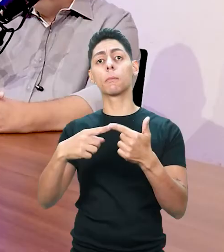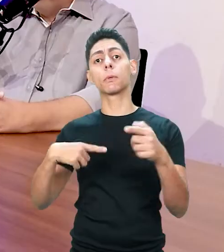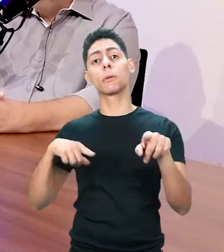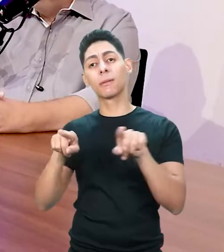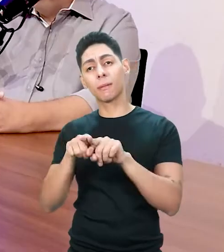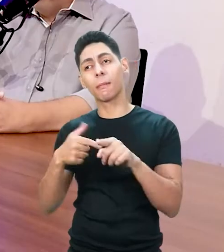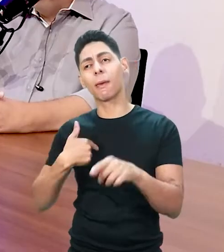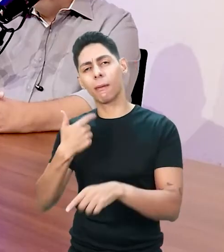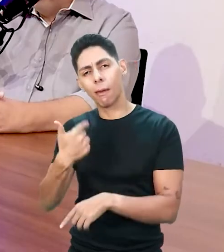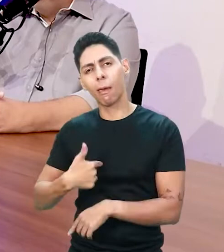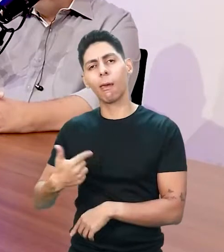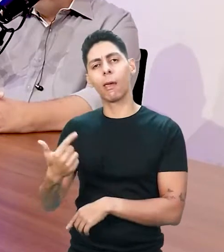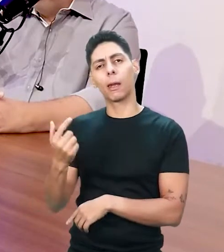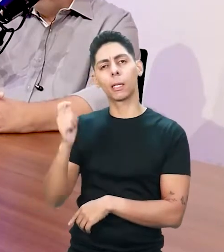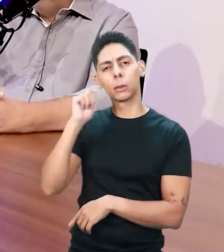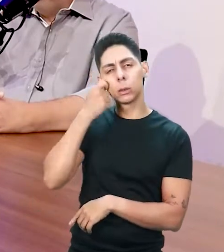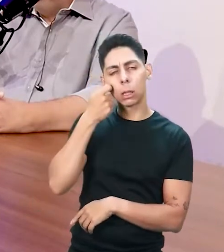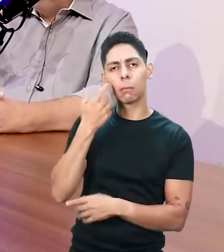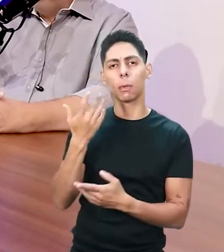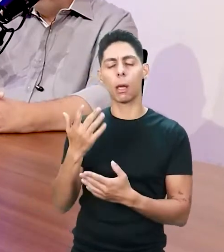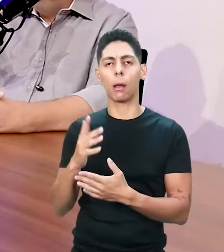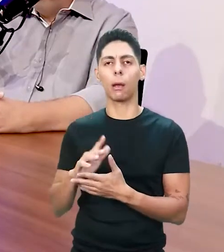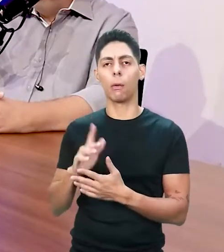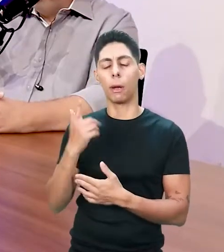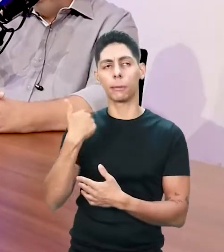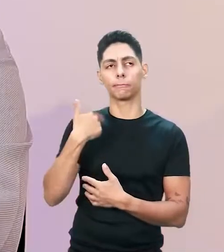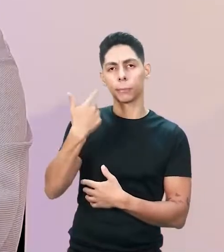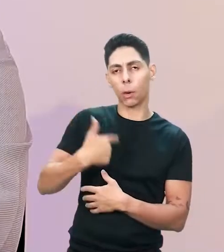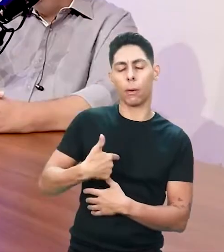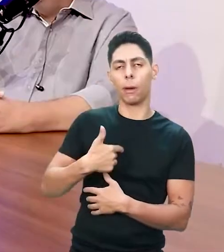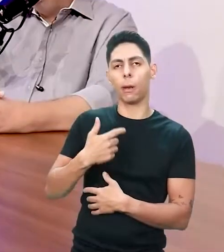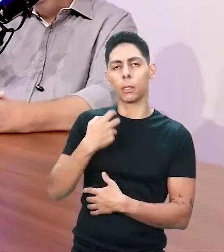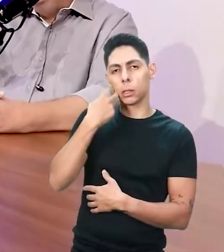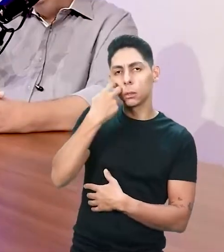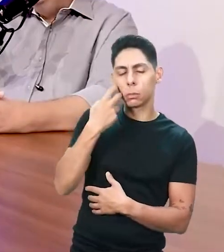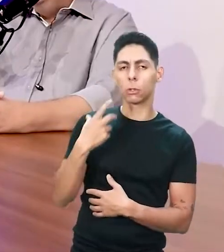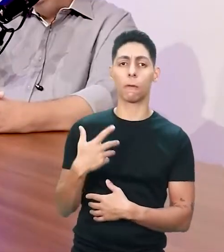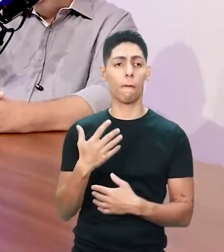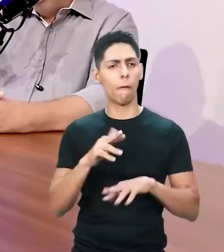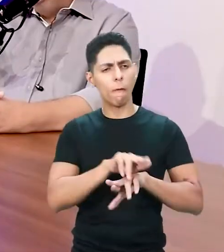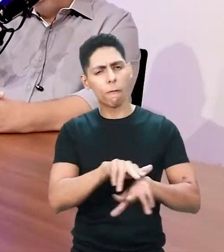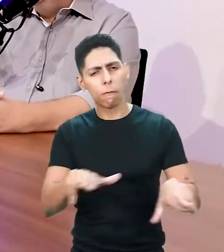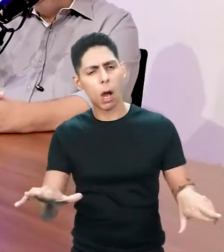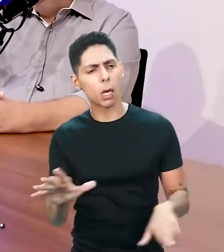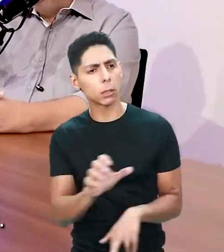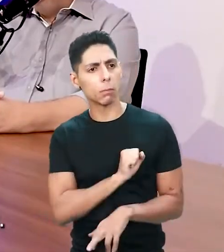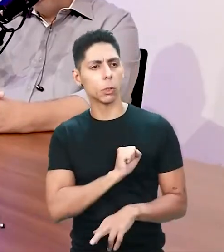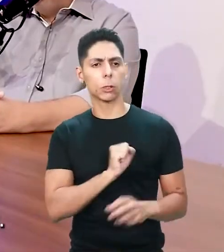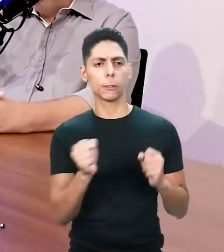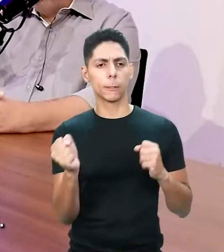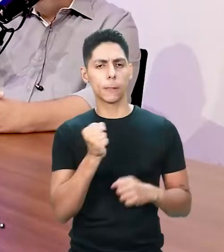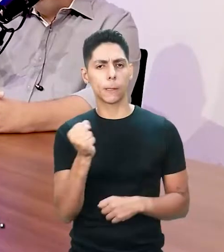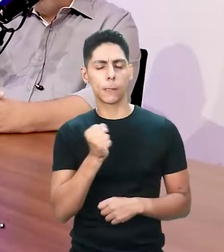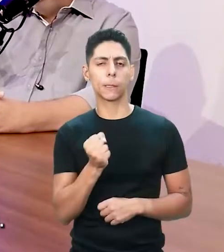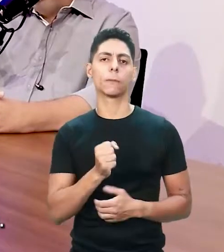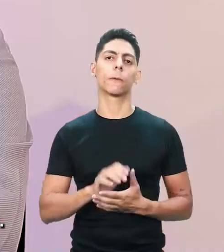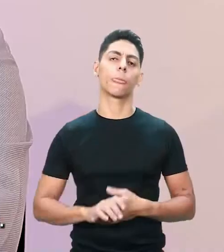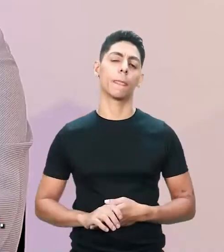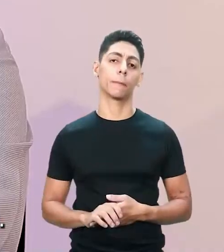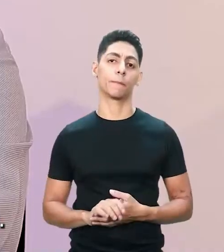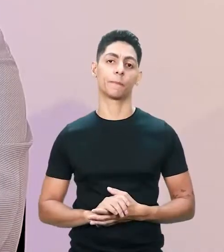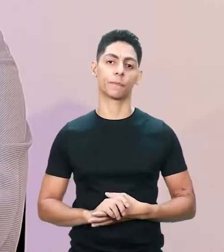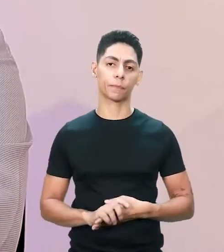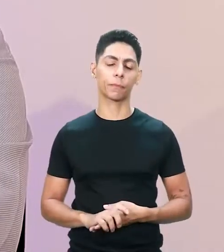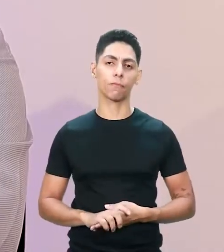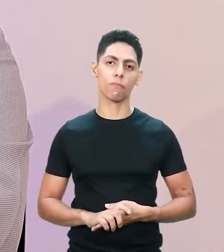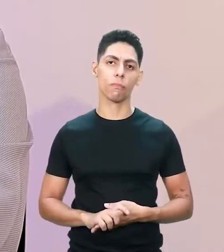também. Tive vários amores platônicos, né, Nossa. da quinta à oitava série. Você também deve ter tido da quinta à oitava